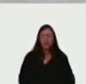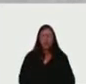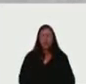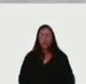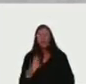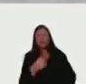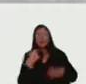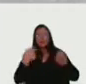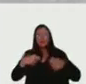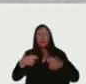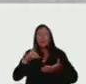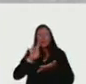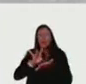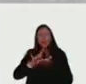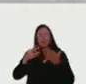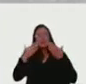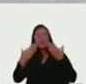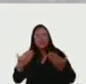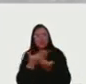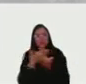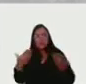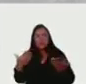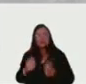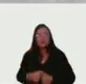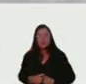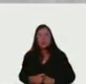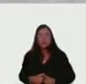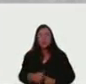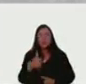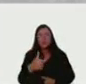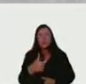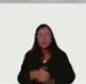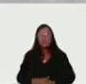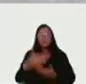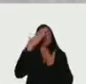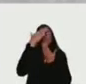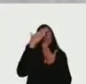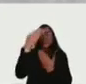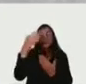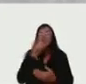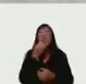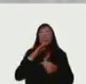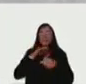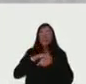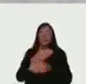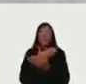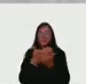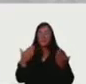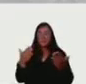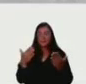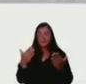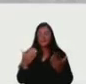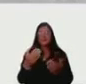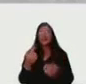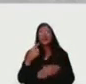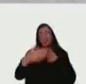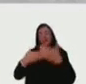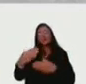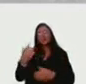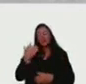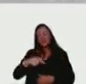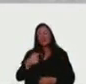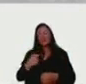verdades sendo colocadas para todos os que estão nos ouvindo. Muito obrigada, uma boa noite a todos, e voltarei mais para frente um pouquinho